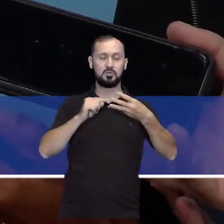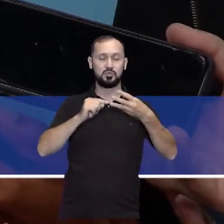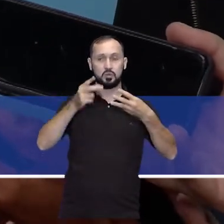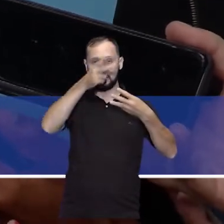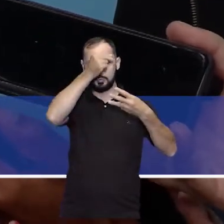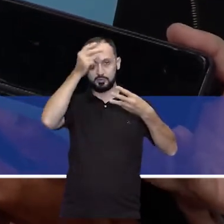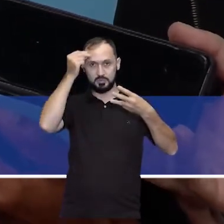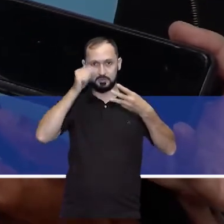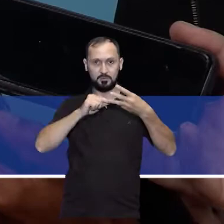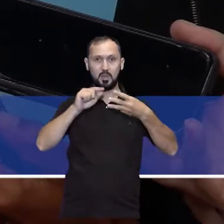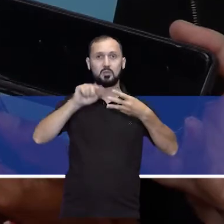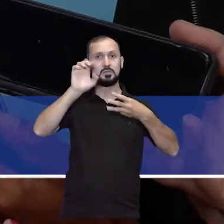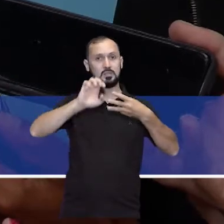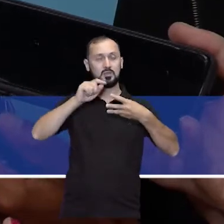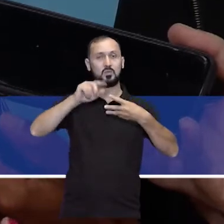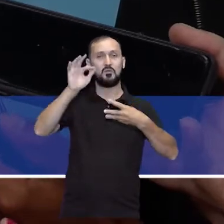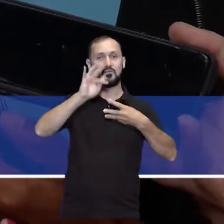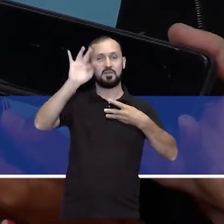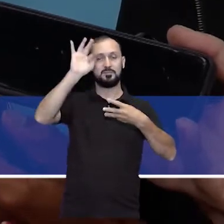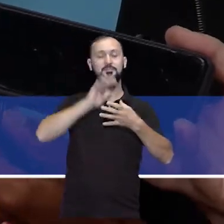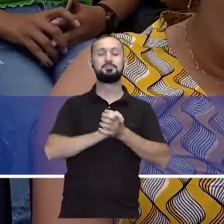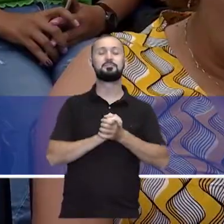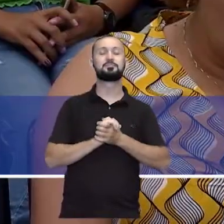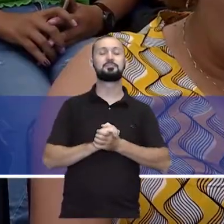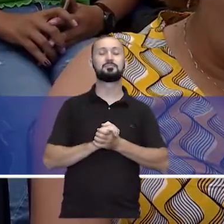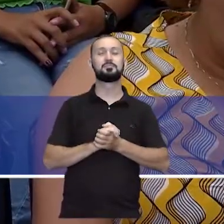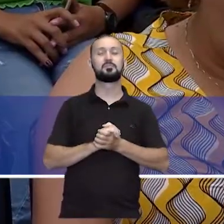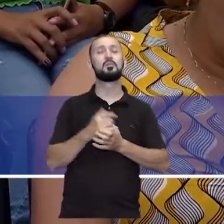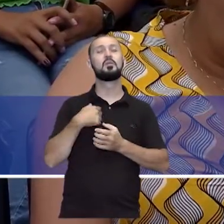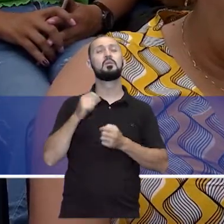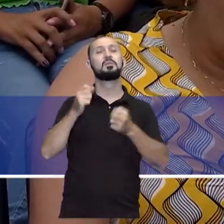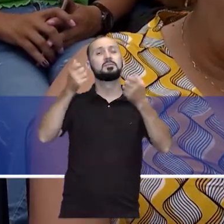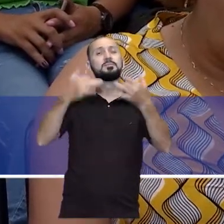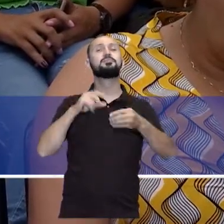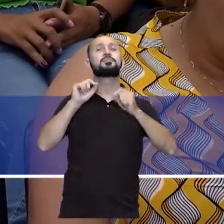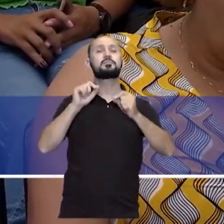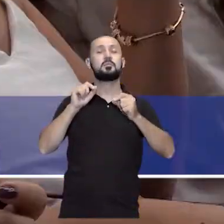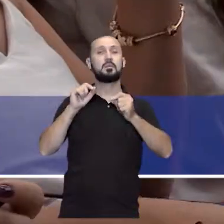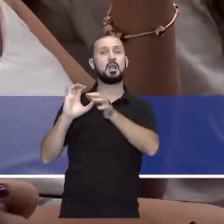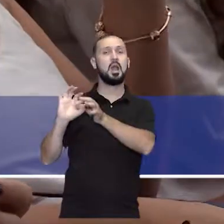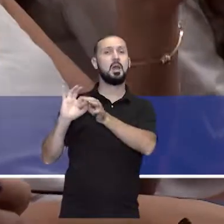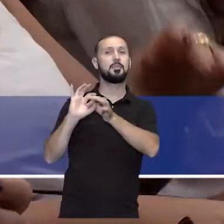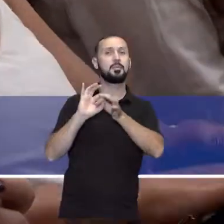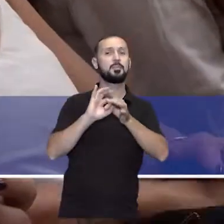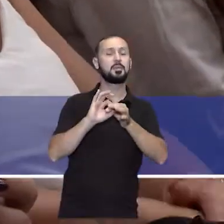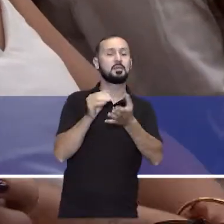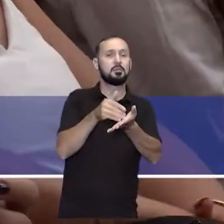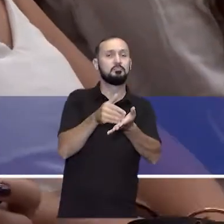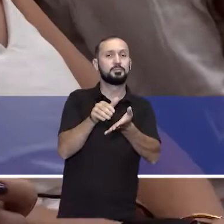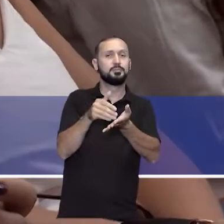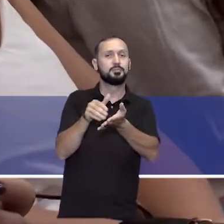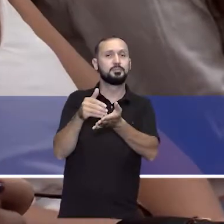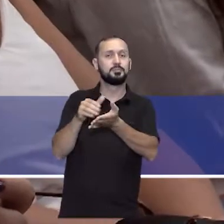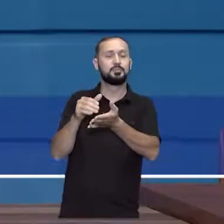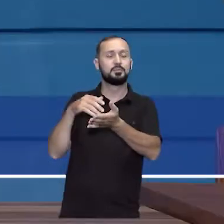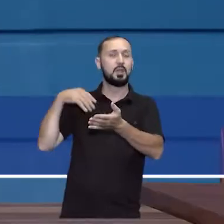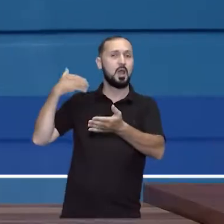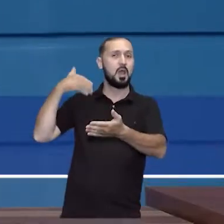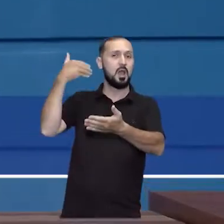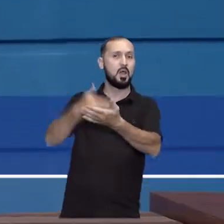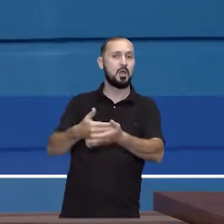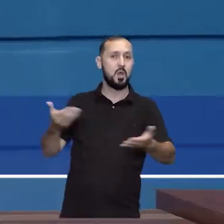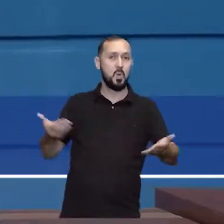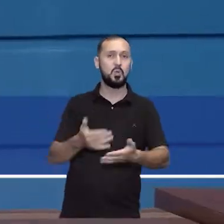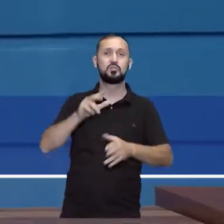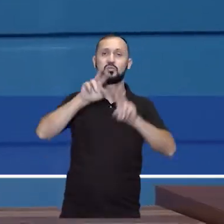câmaras de vereadores, no poder de uma forma geral. Outro ponto abordado é a exclusão histórica das mulheres na política e